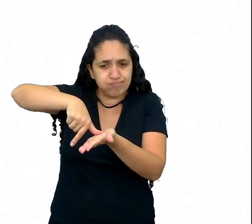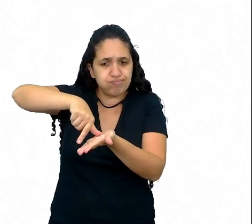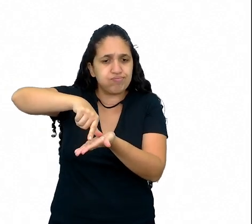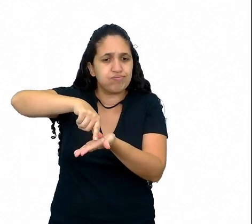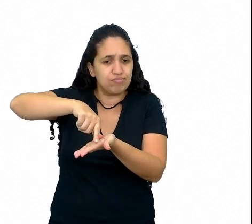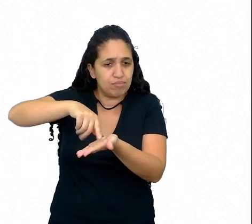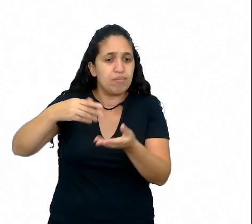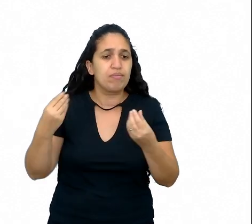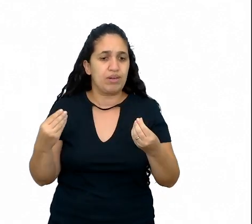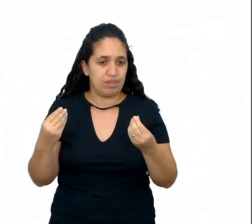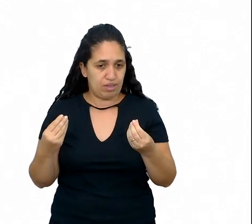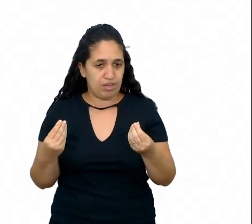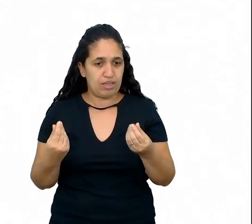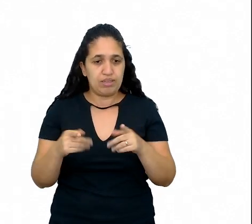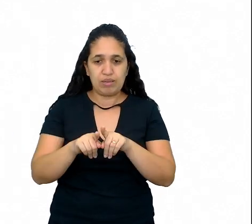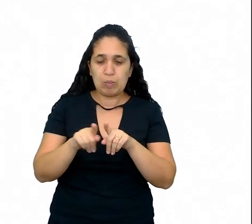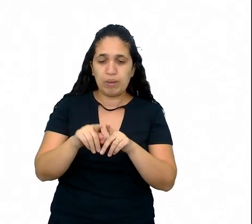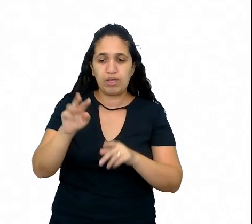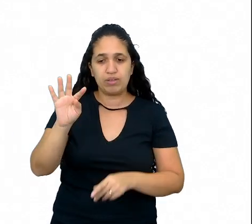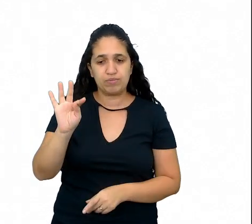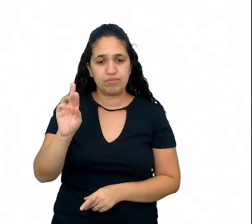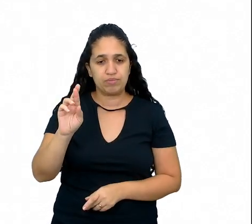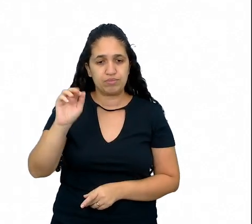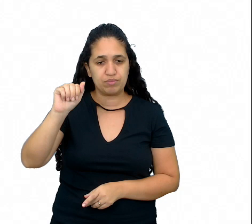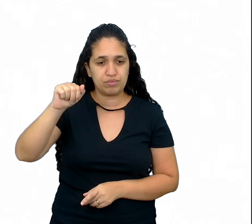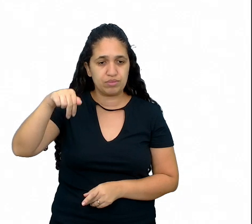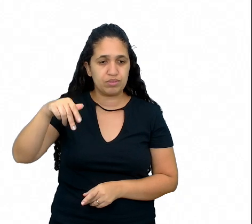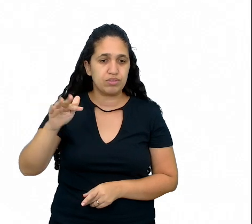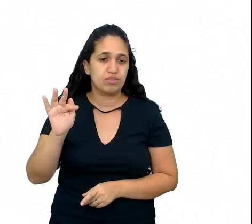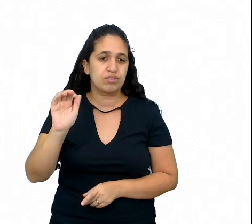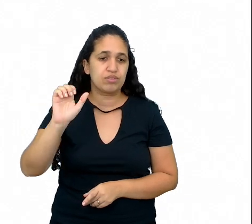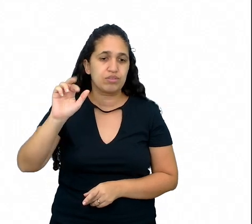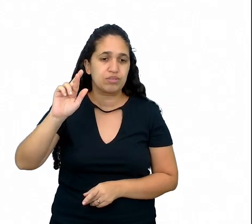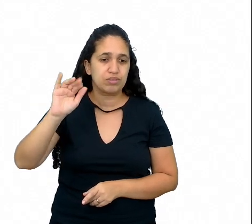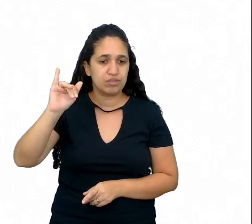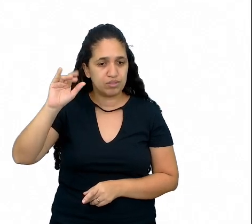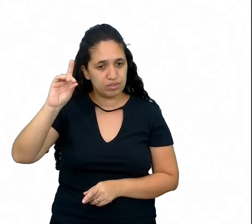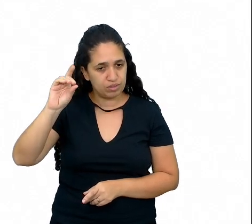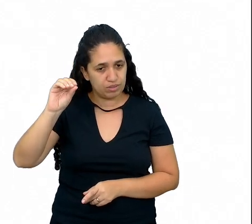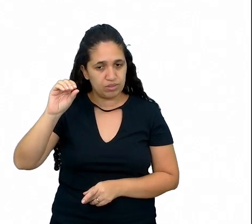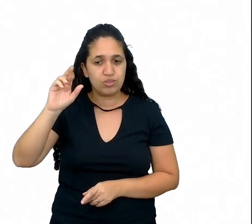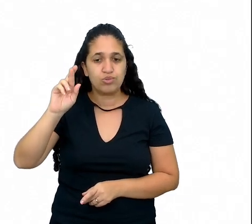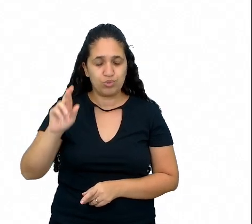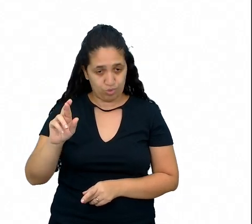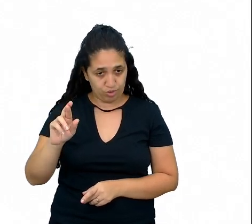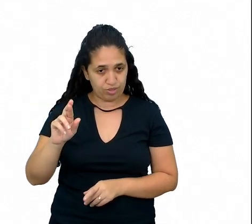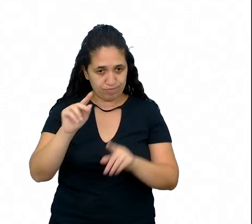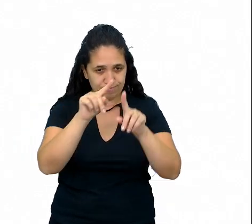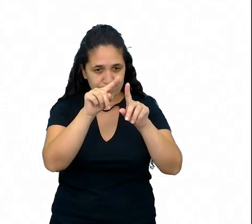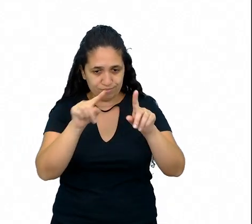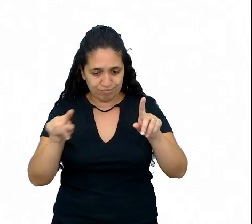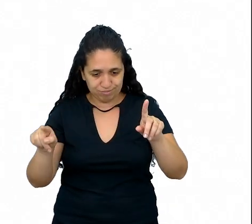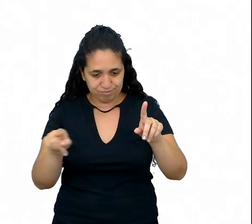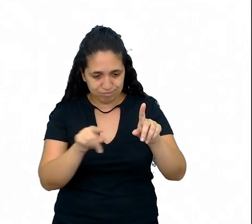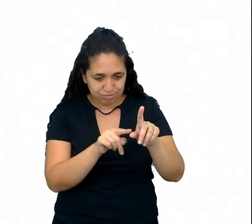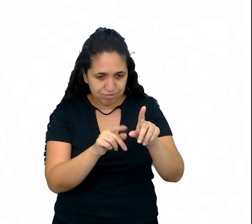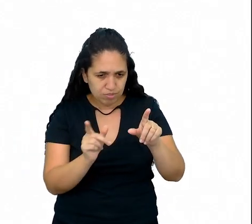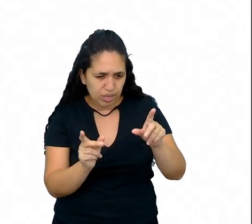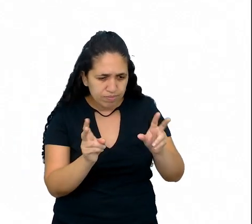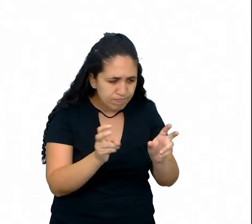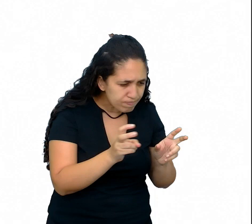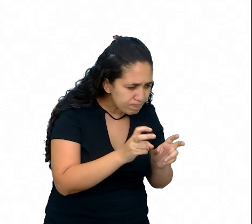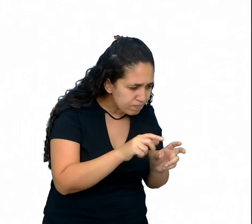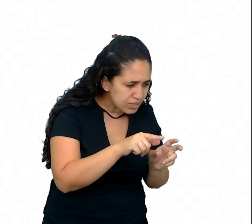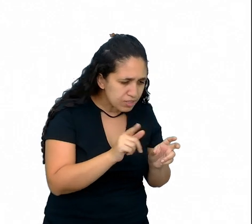falar para eles sobre o transferidor, né? Então, o transferidor a gente vai usar ali para fazer as medições dos ângulos, né? E o que a